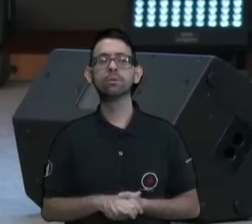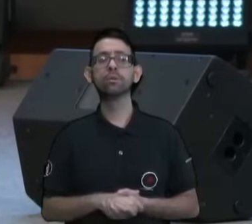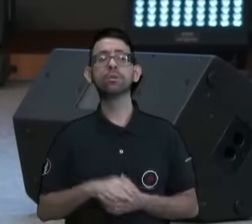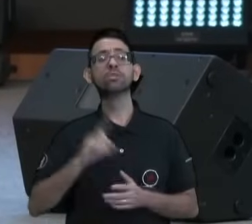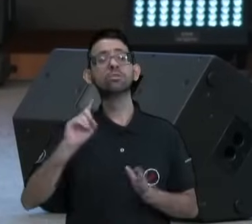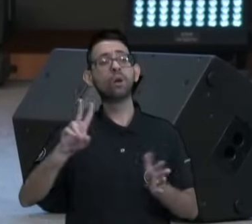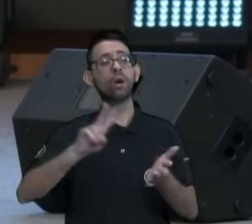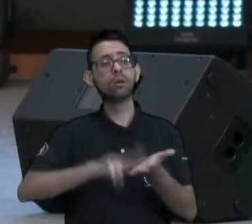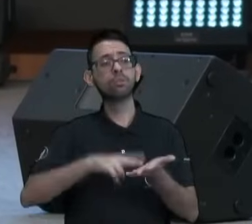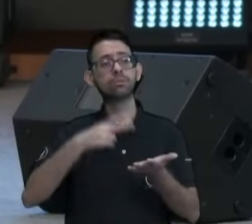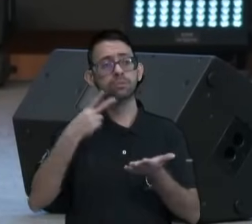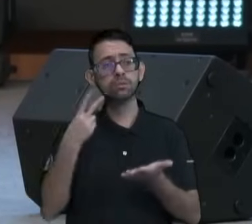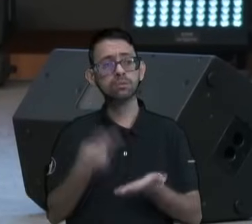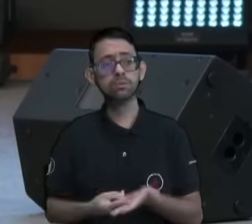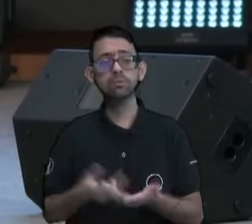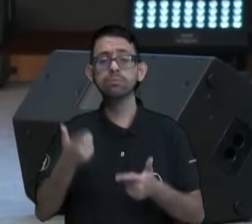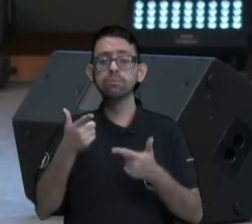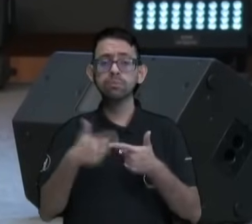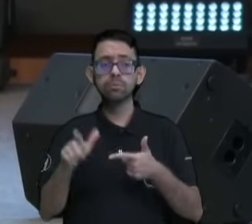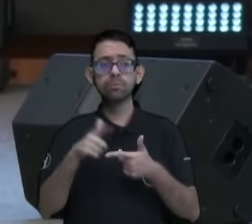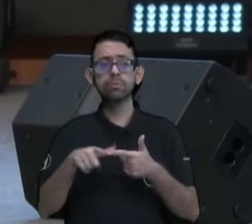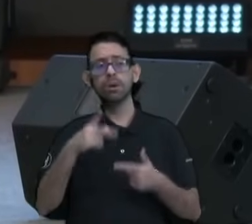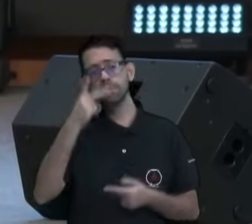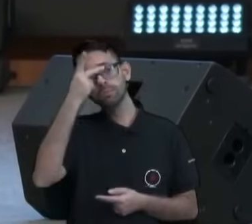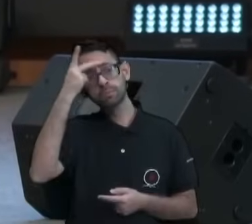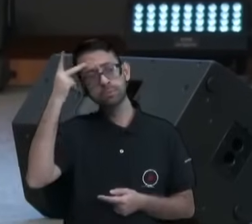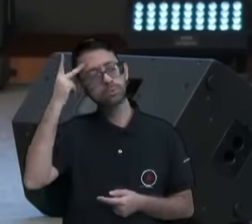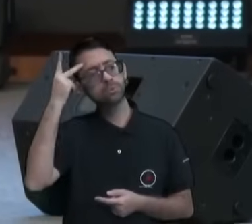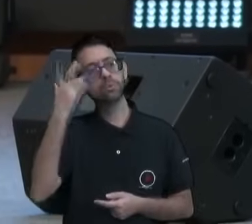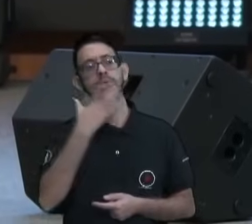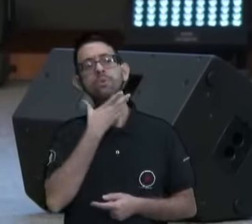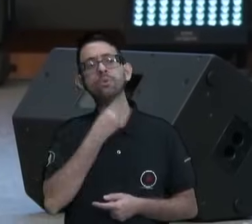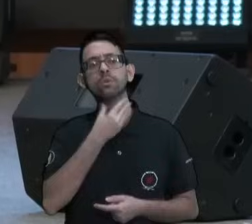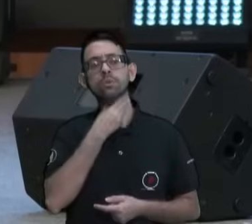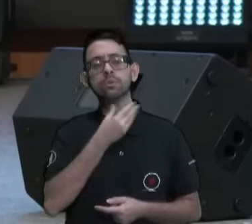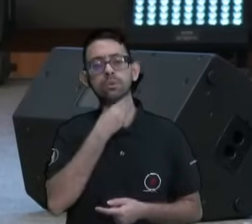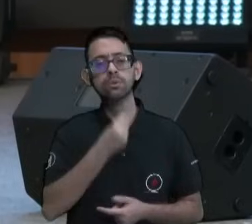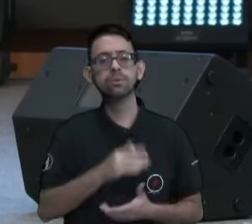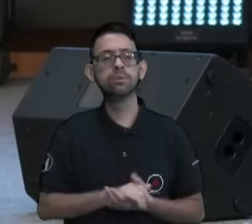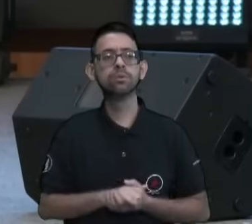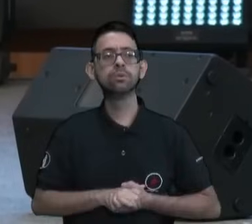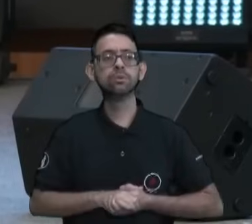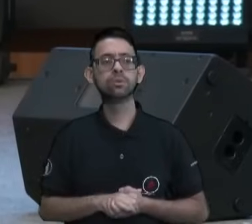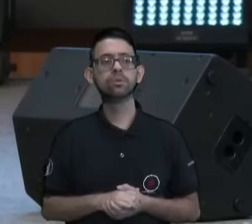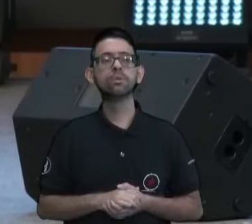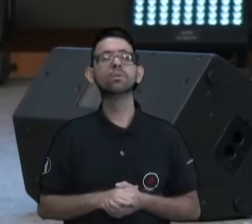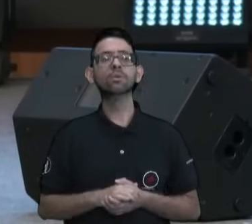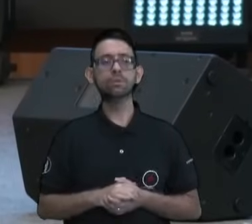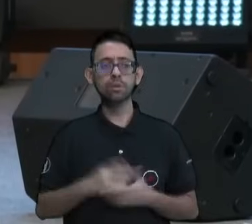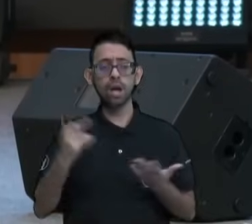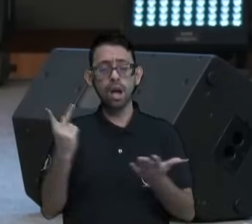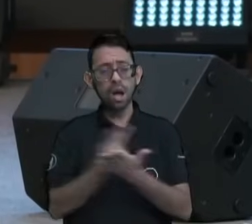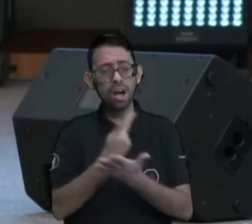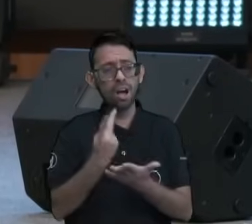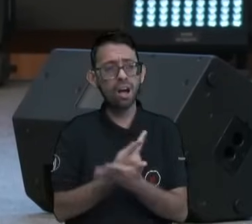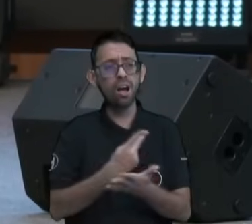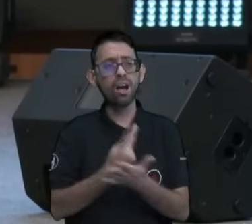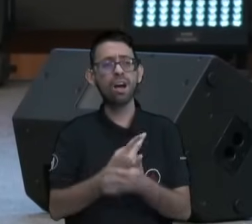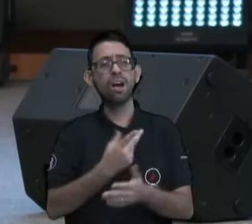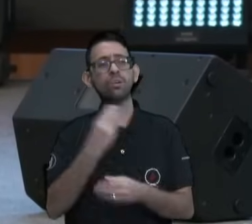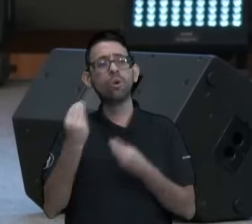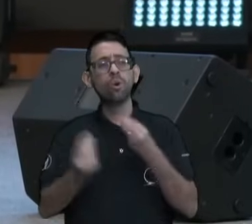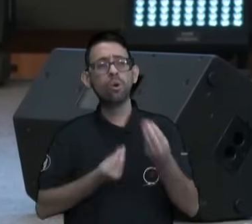do Evangelho então aqui eu vou dizer para você Como você pode identificar os